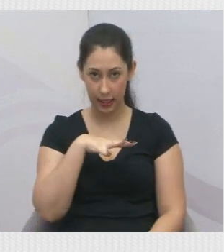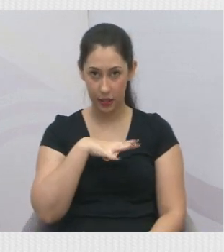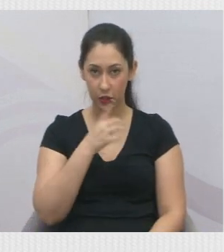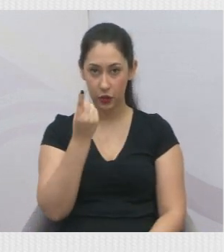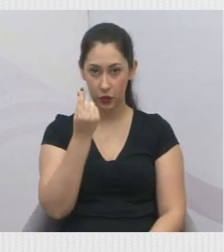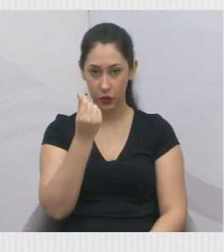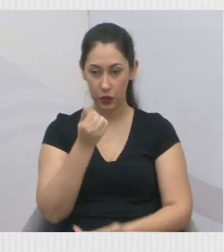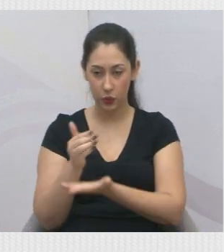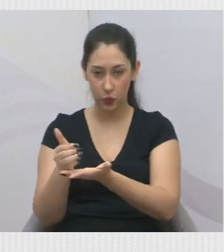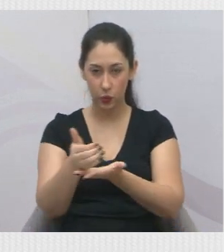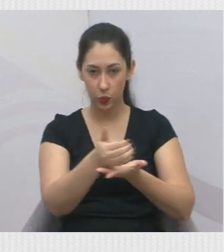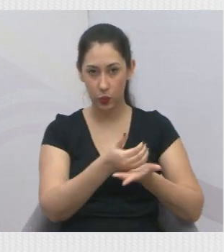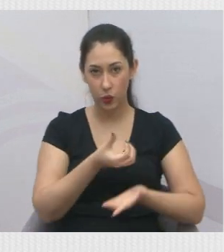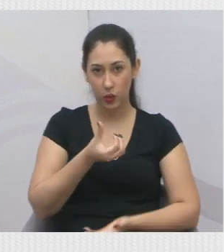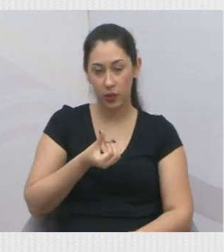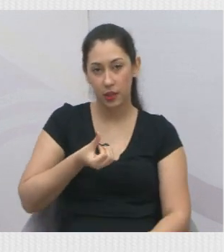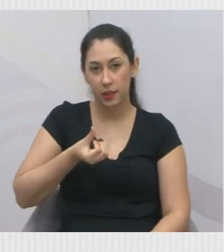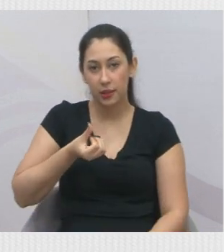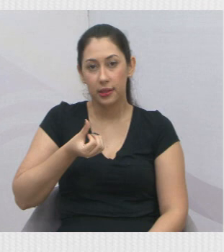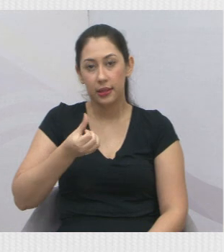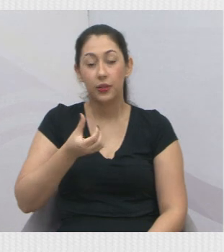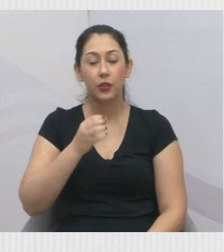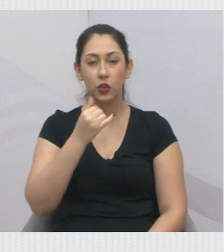corrente líquida de